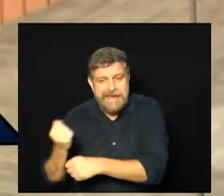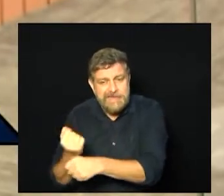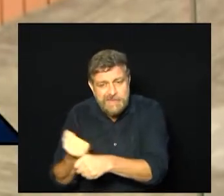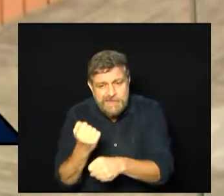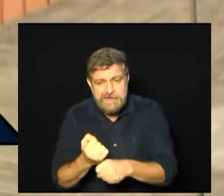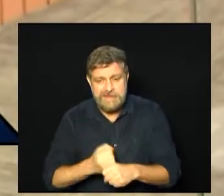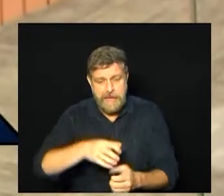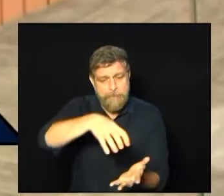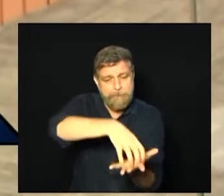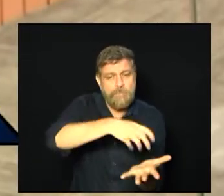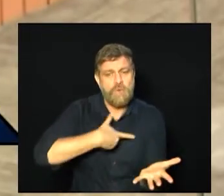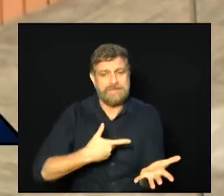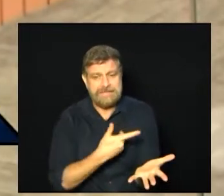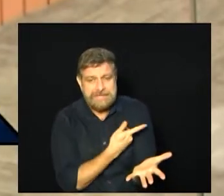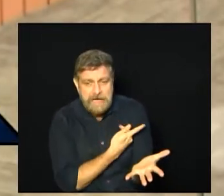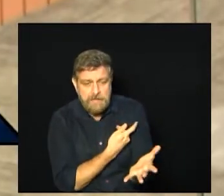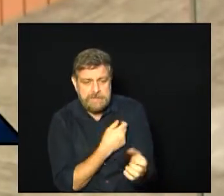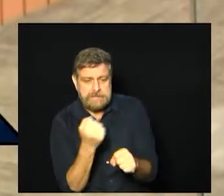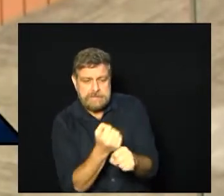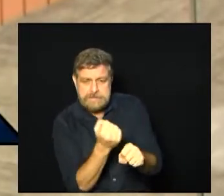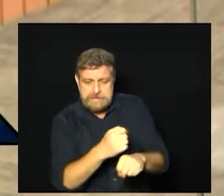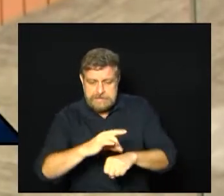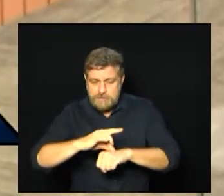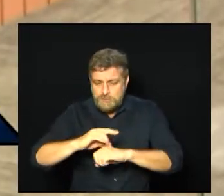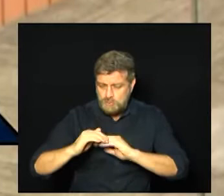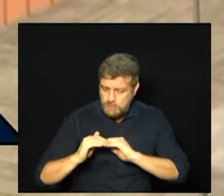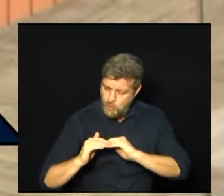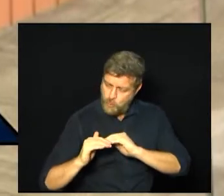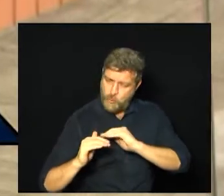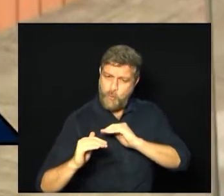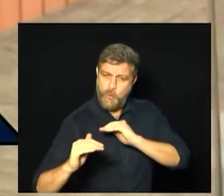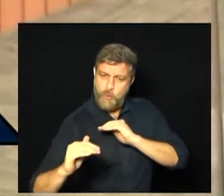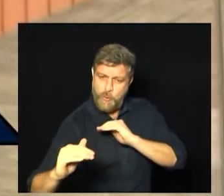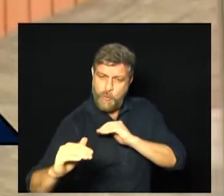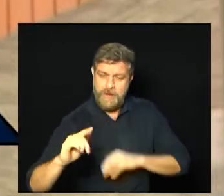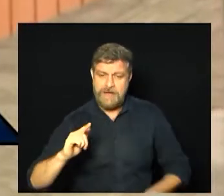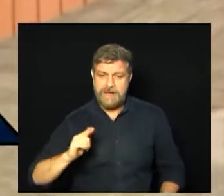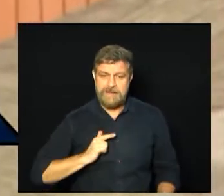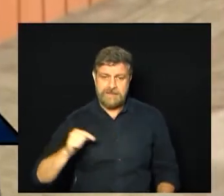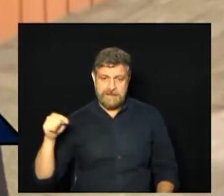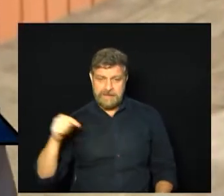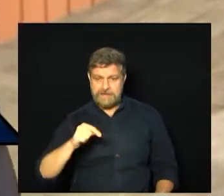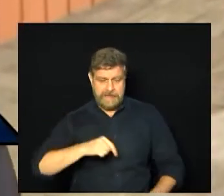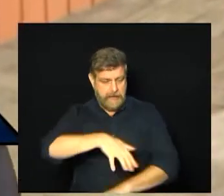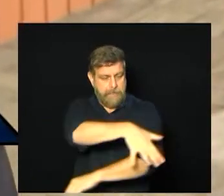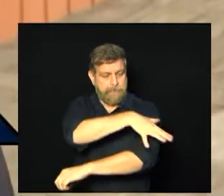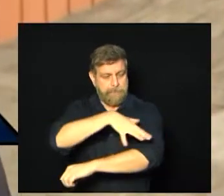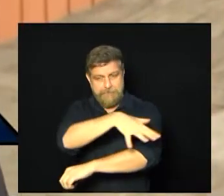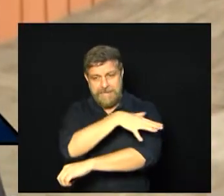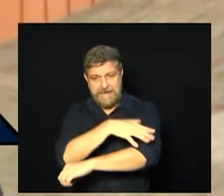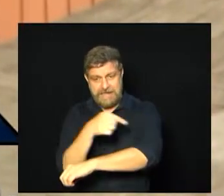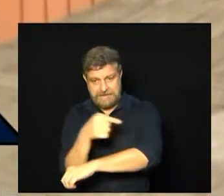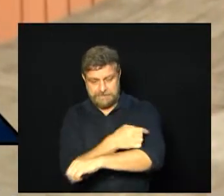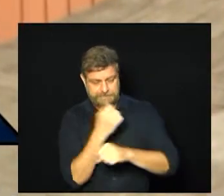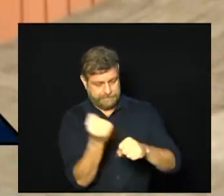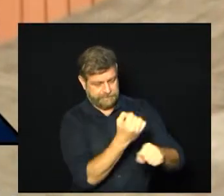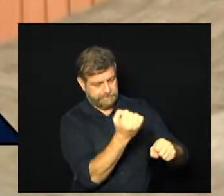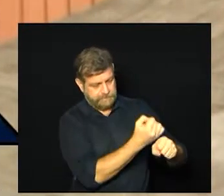de posto de saúde, pavimentação de rua, implantação de praça,